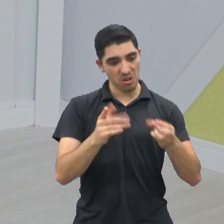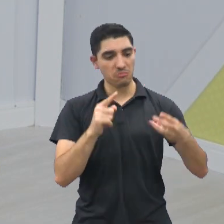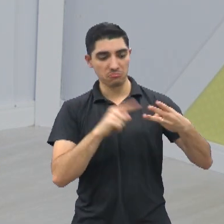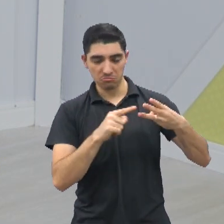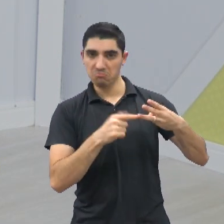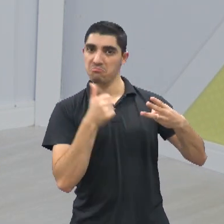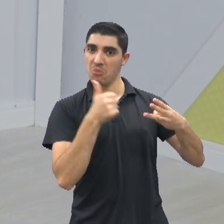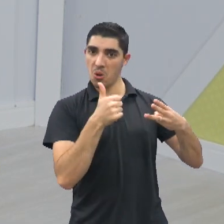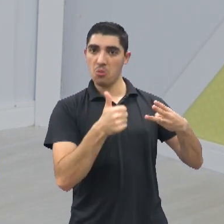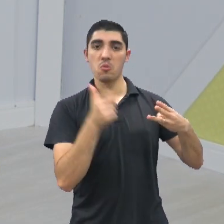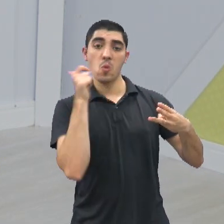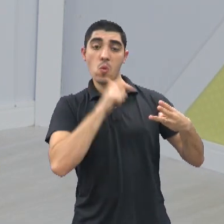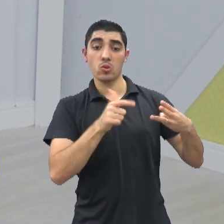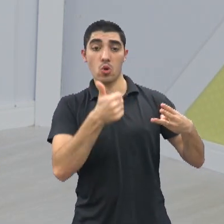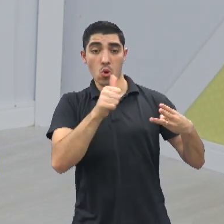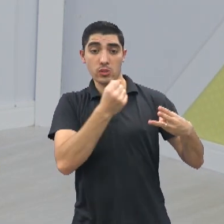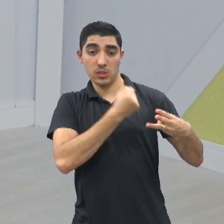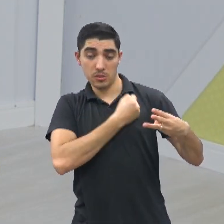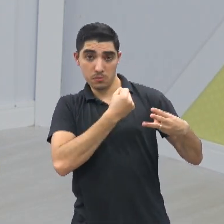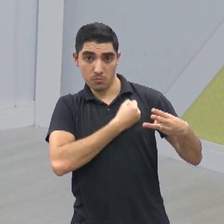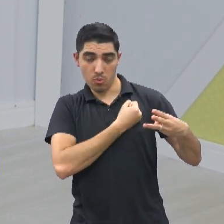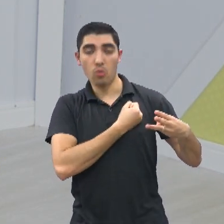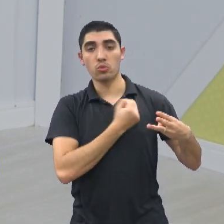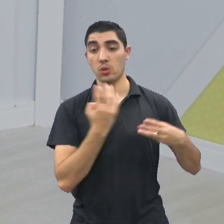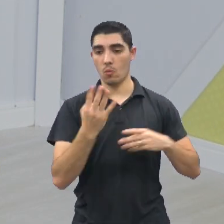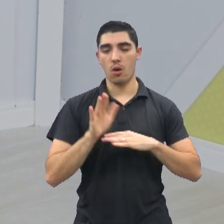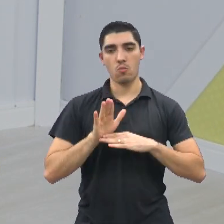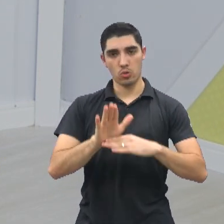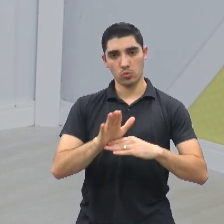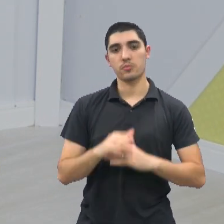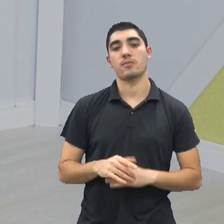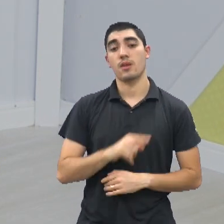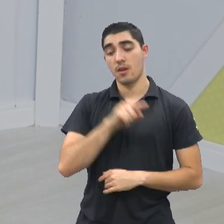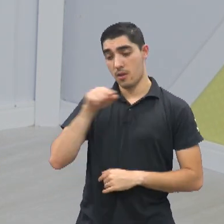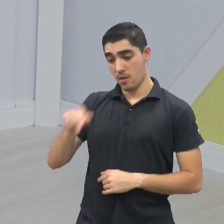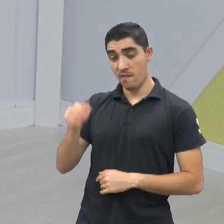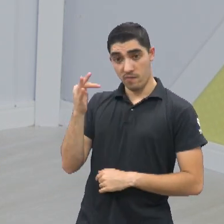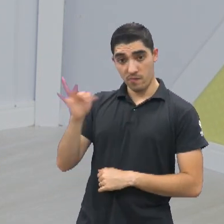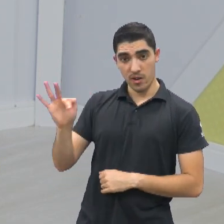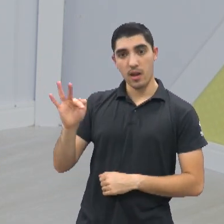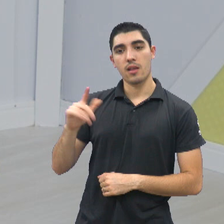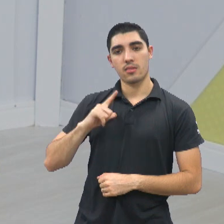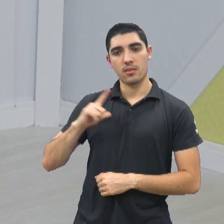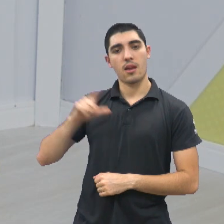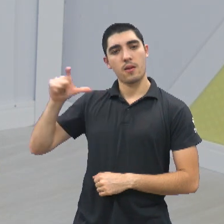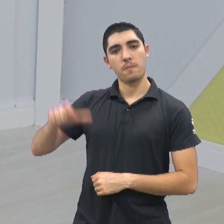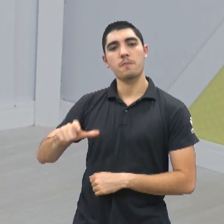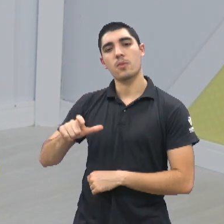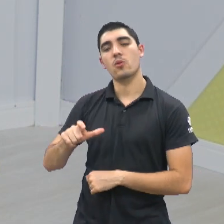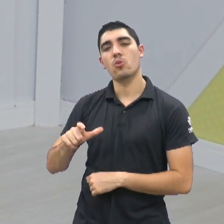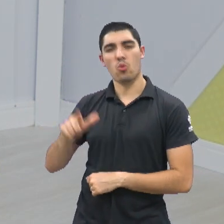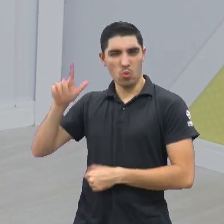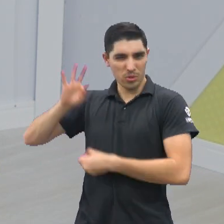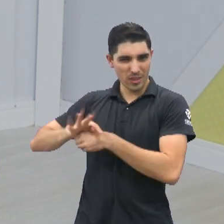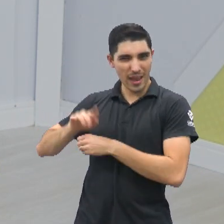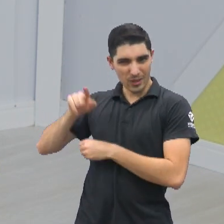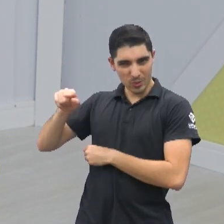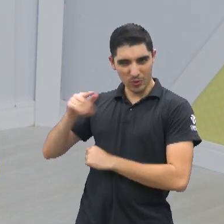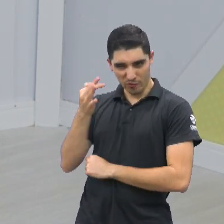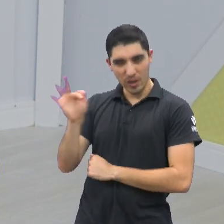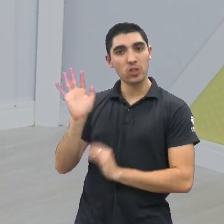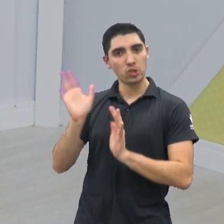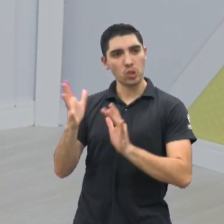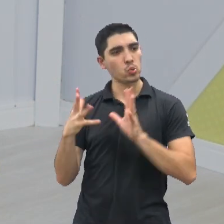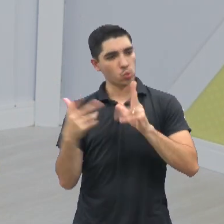José 11 pontos quatro rebotes e quatro assistências pelo lado de Franca o Elinho Rubens também Colocou todo mundo para jogar começou a